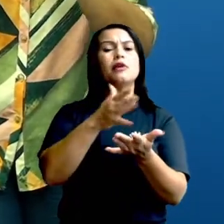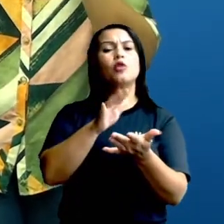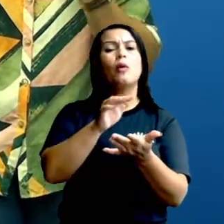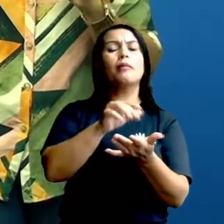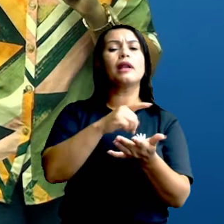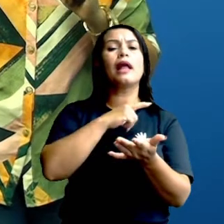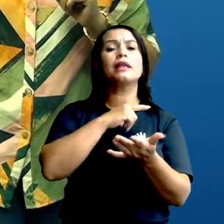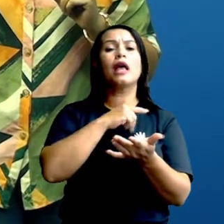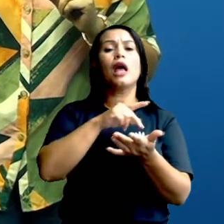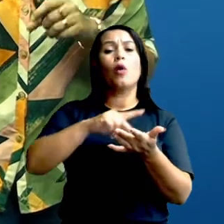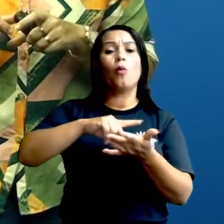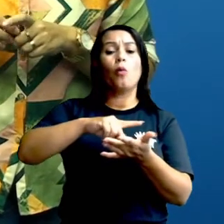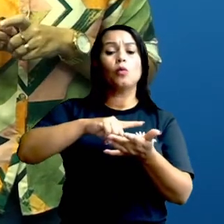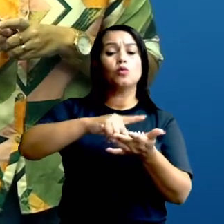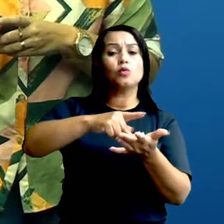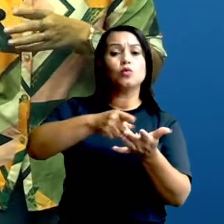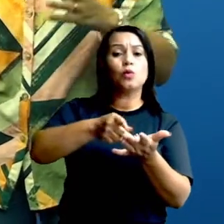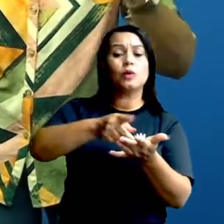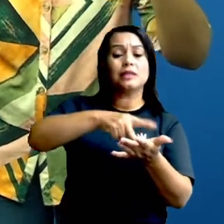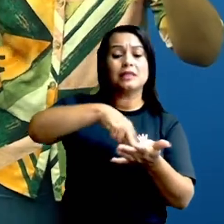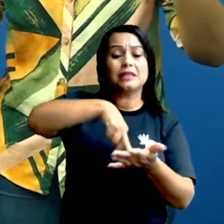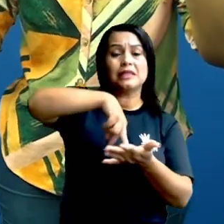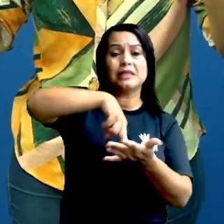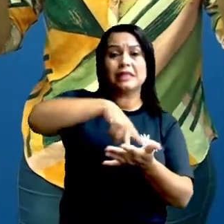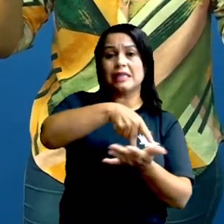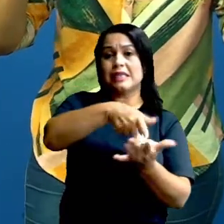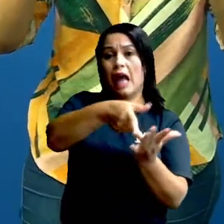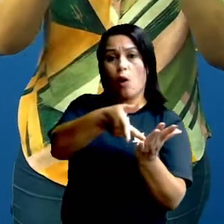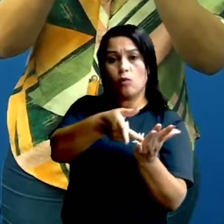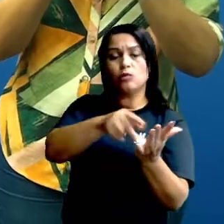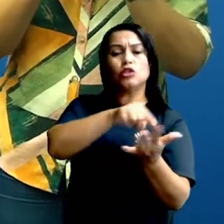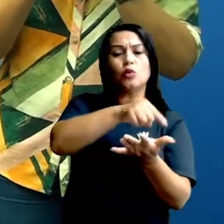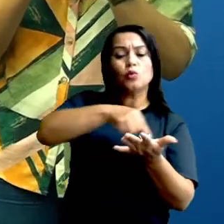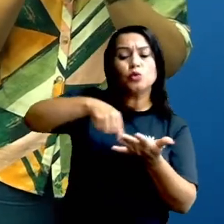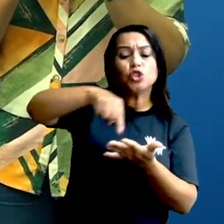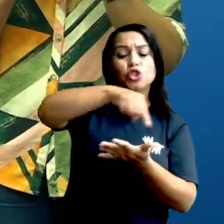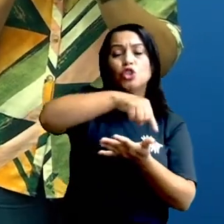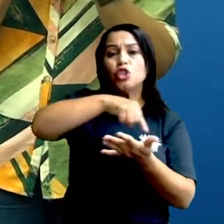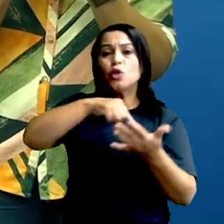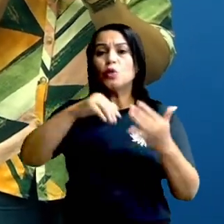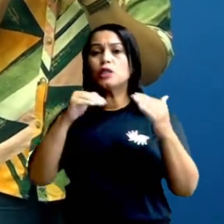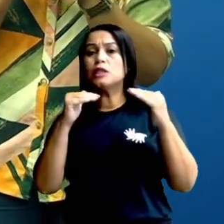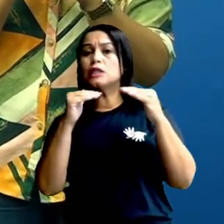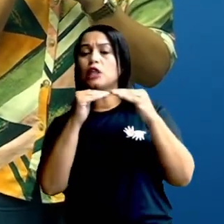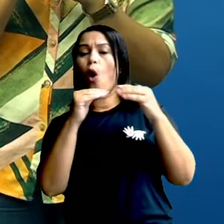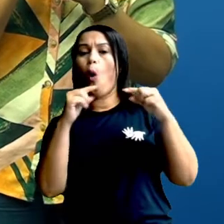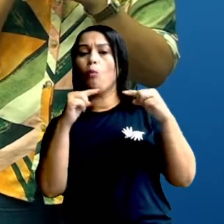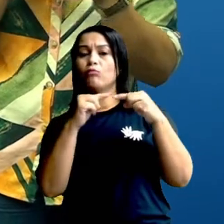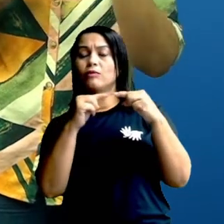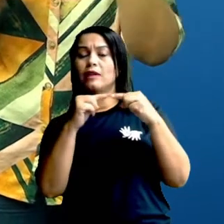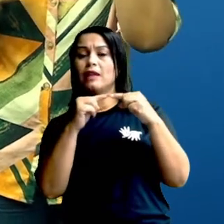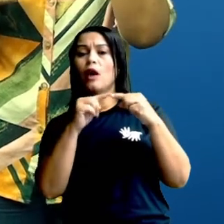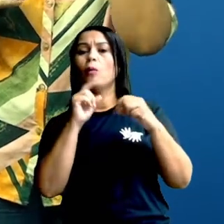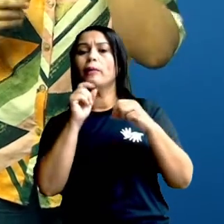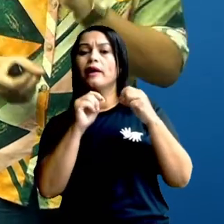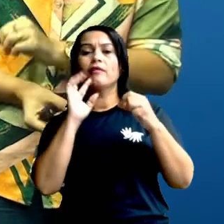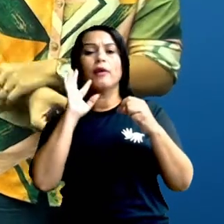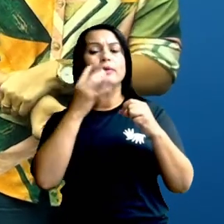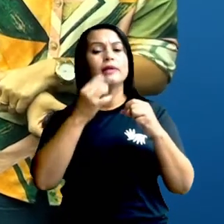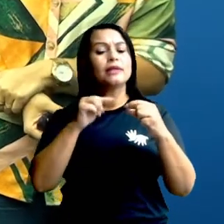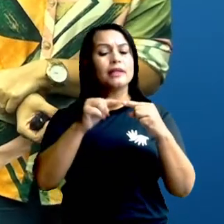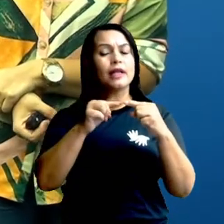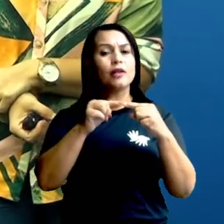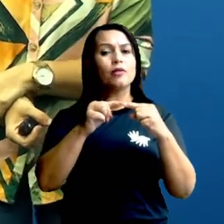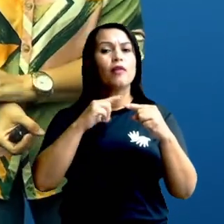dois Arcos se encontrarem Tá certo então quando os dois Arcos se encontram a partir do momento de que ele se encontra eu